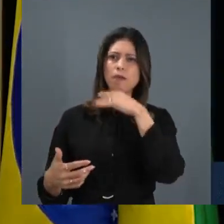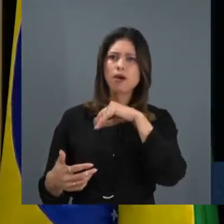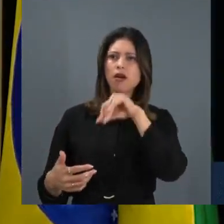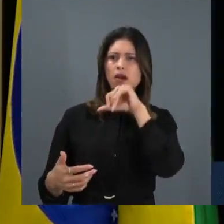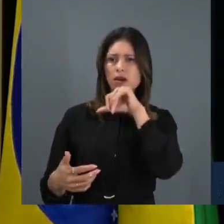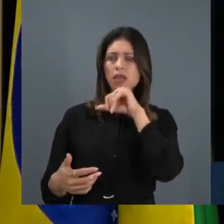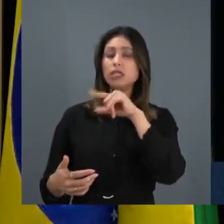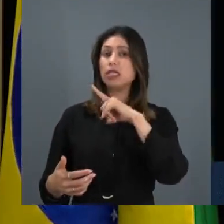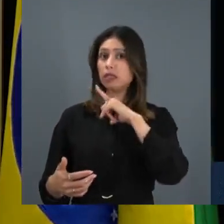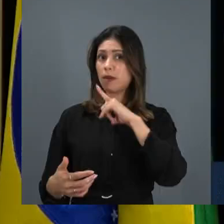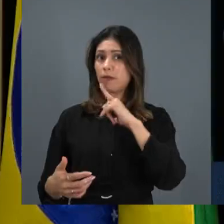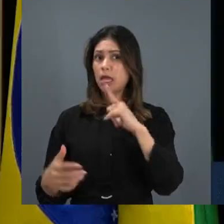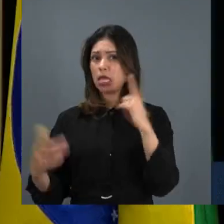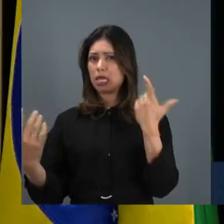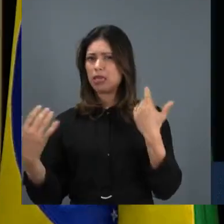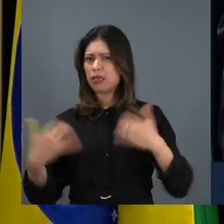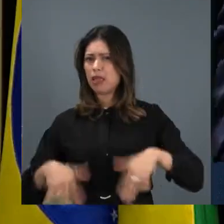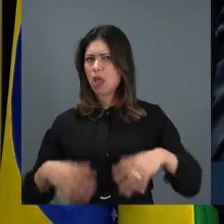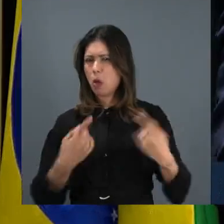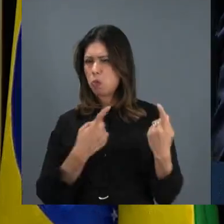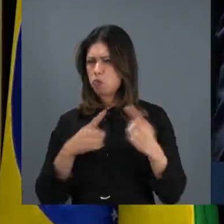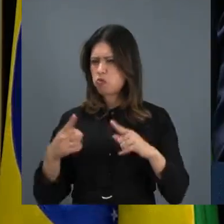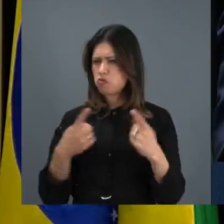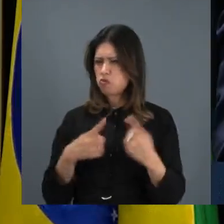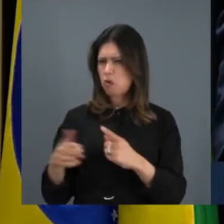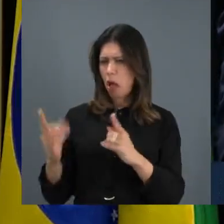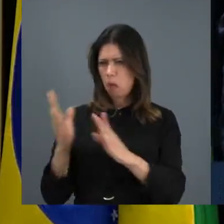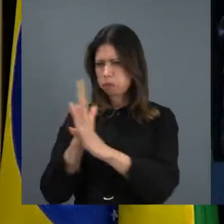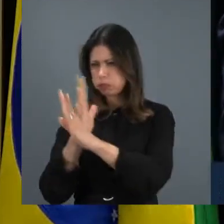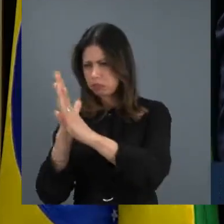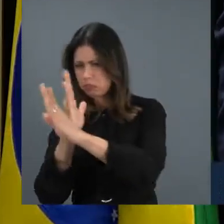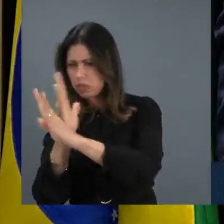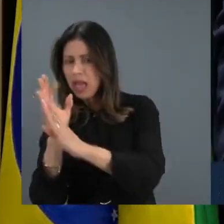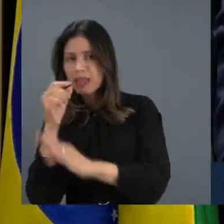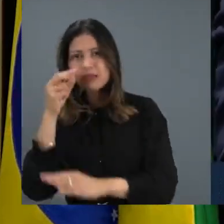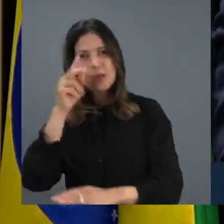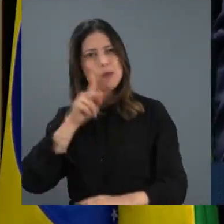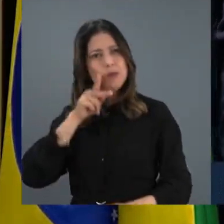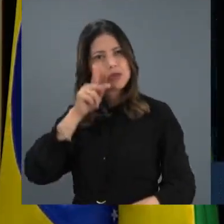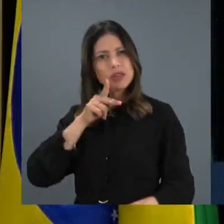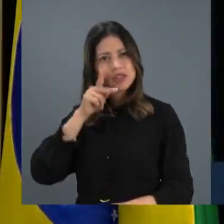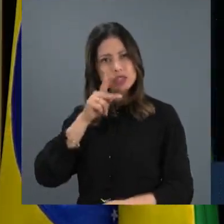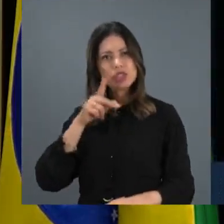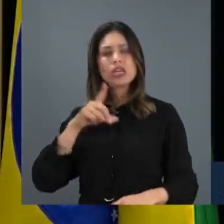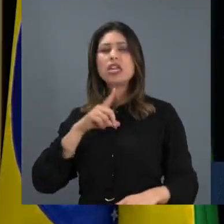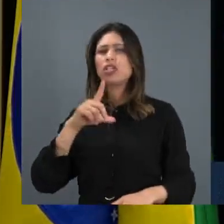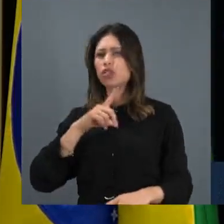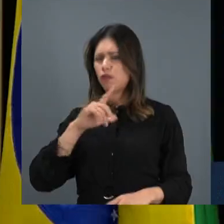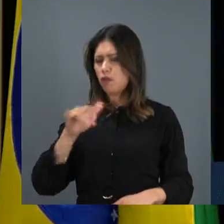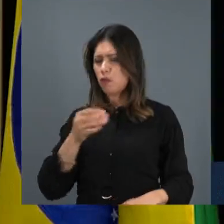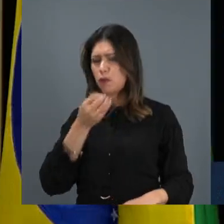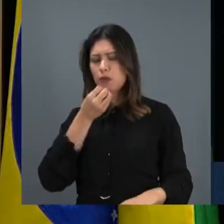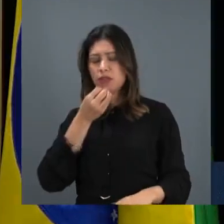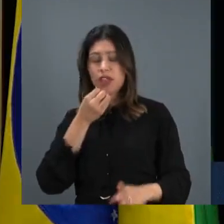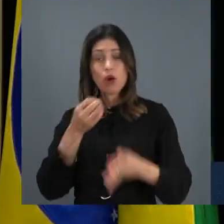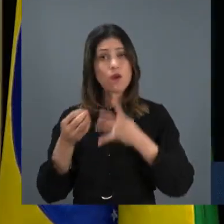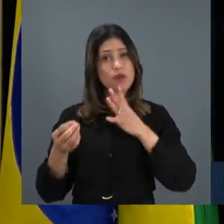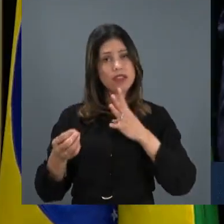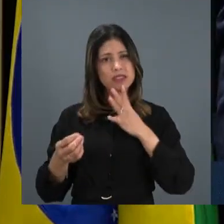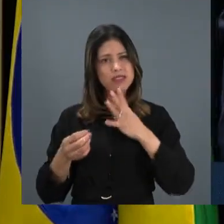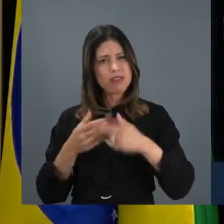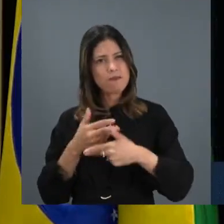uma evidente perseguição política com abuso de autoridade. Tive a oportunidade de visitar muitos deles